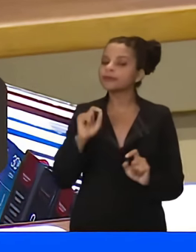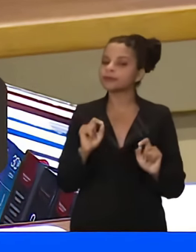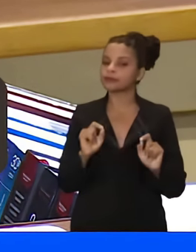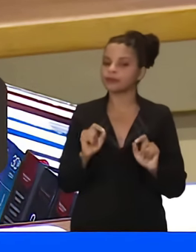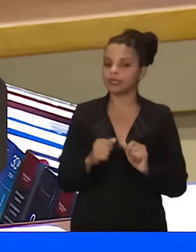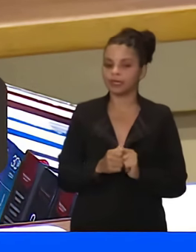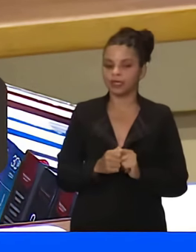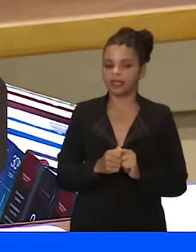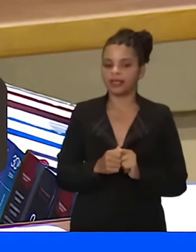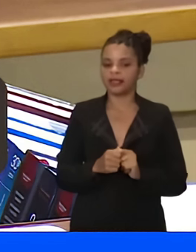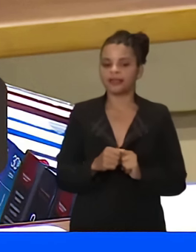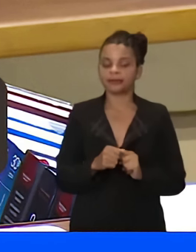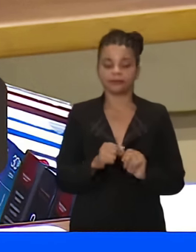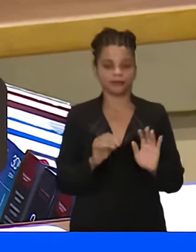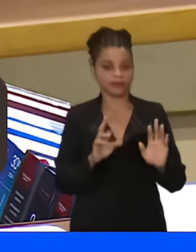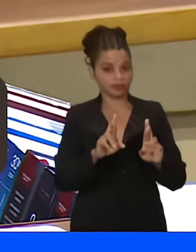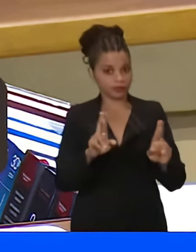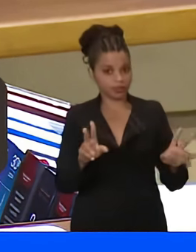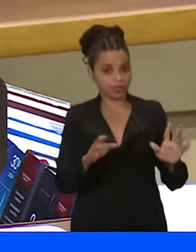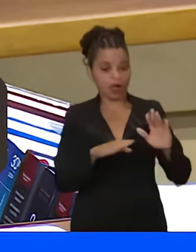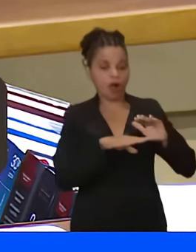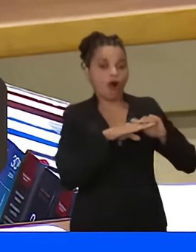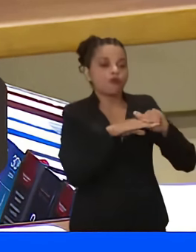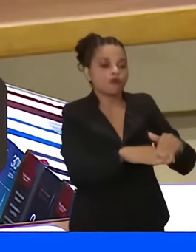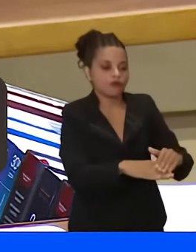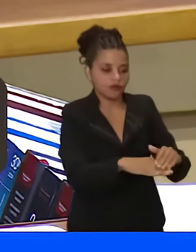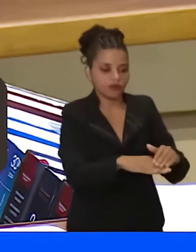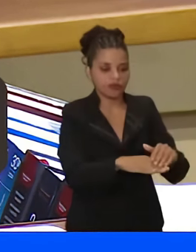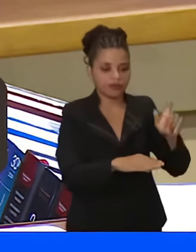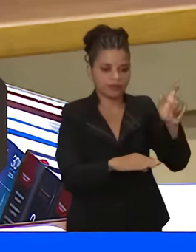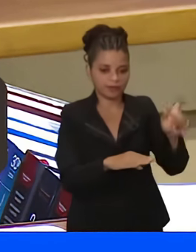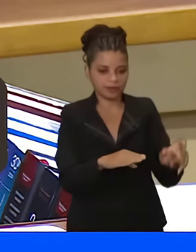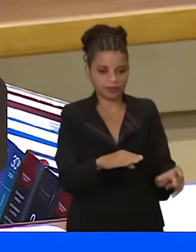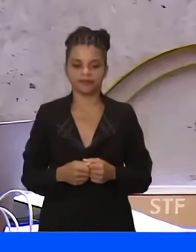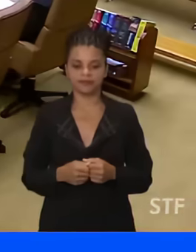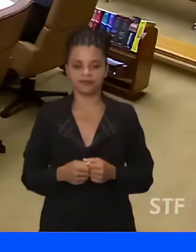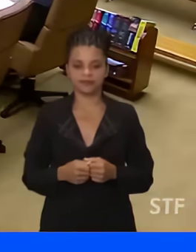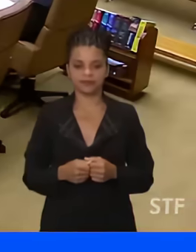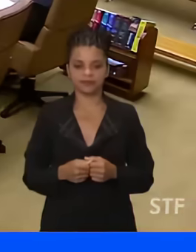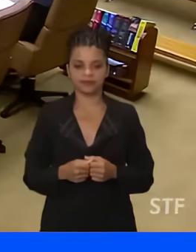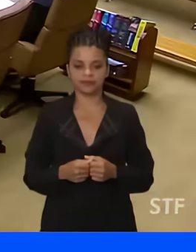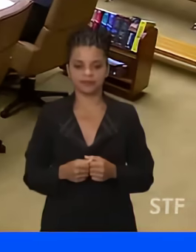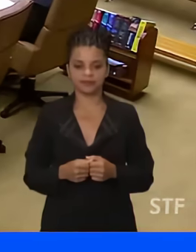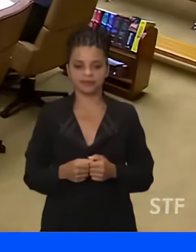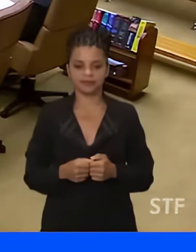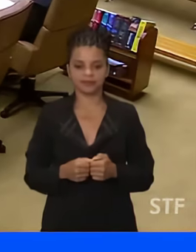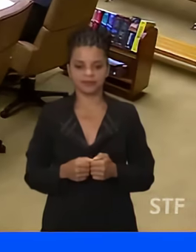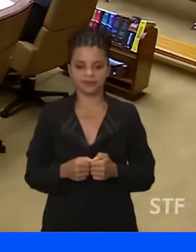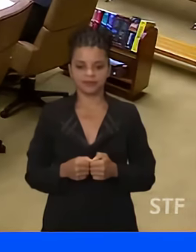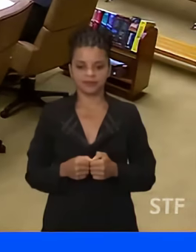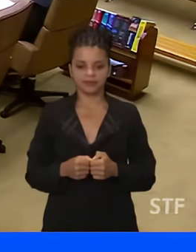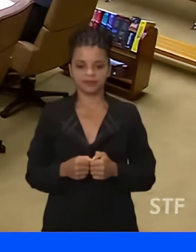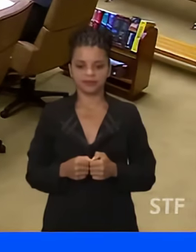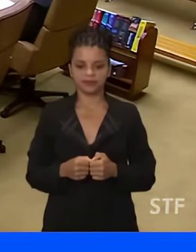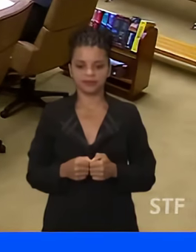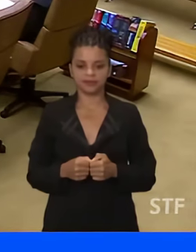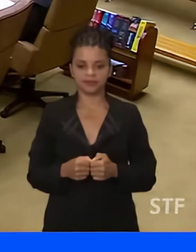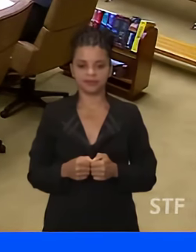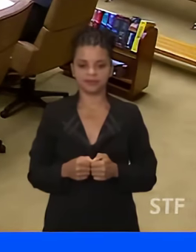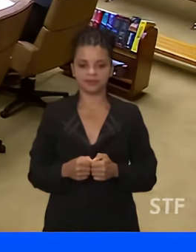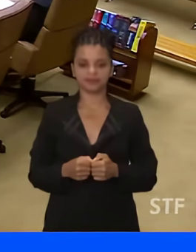a pessoa que acidentalmente também é funcionário público. Presidente,